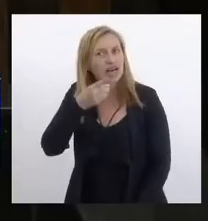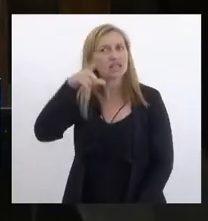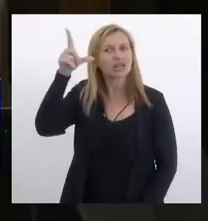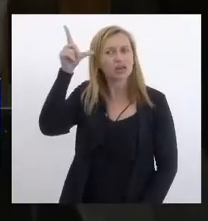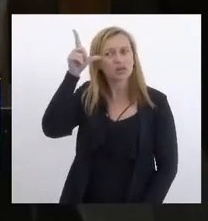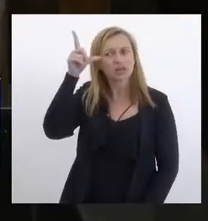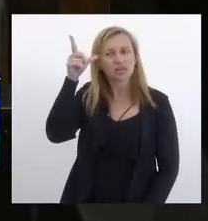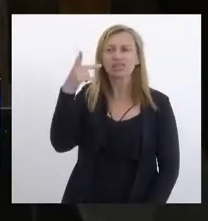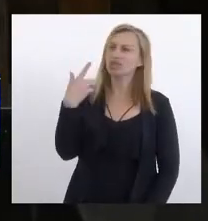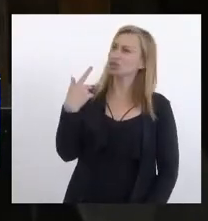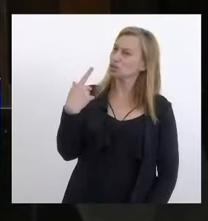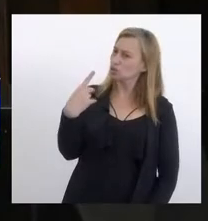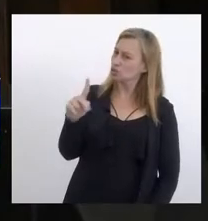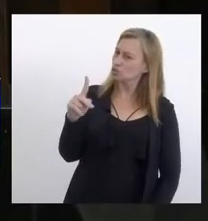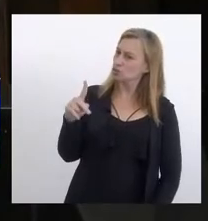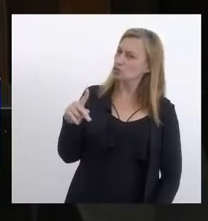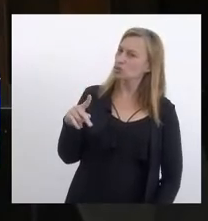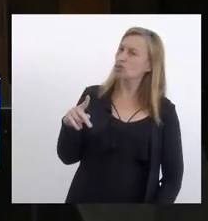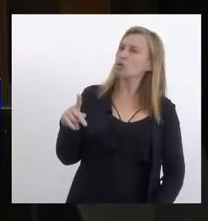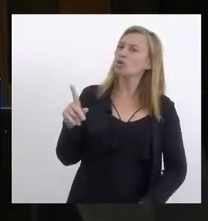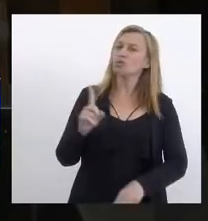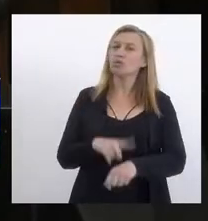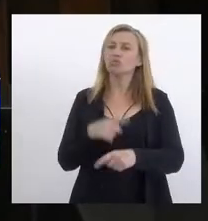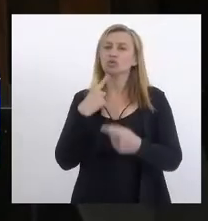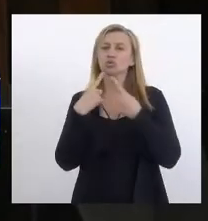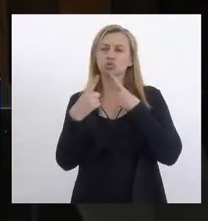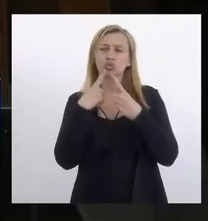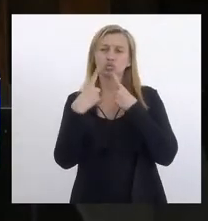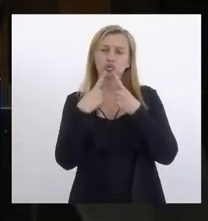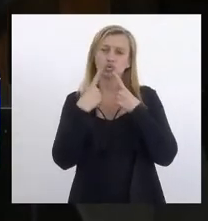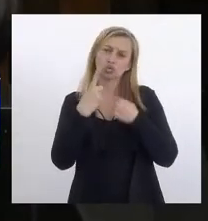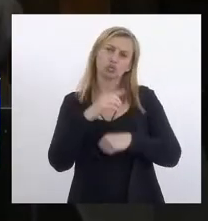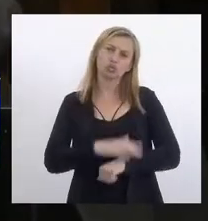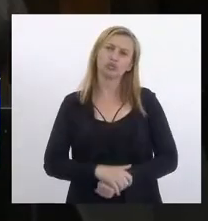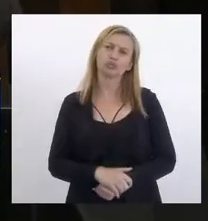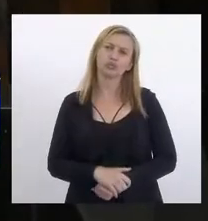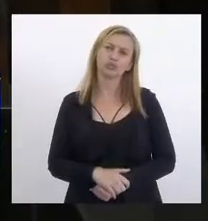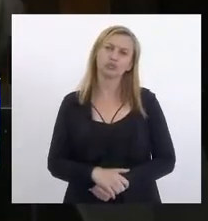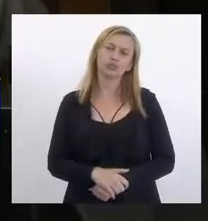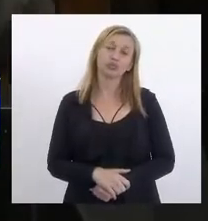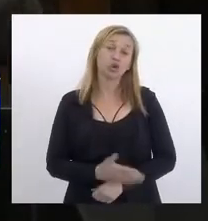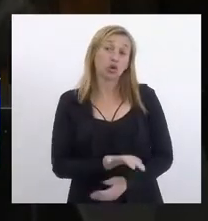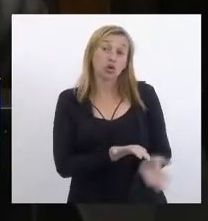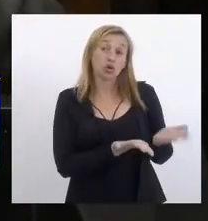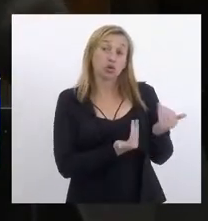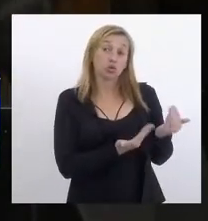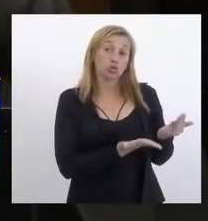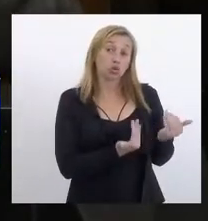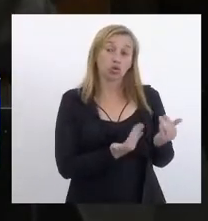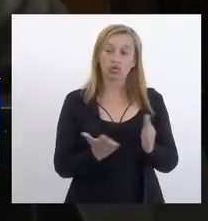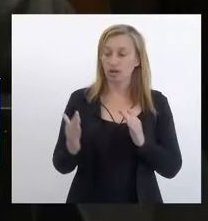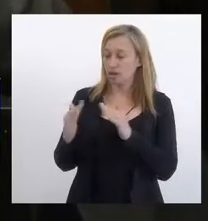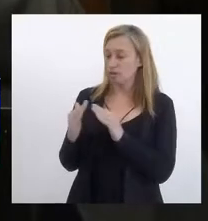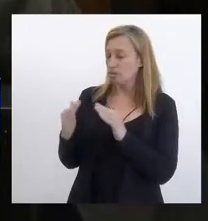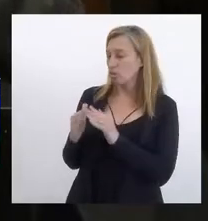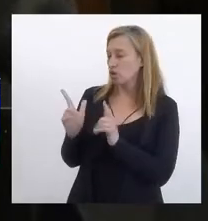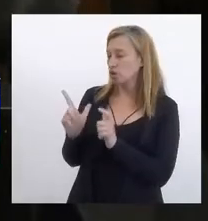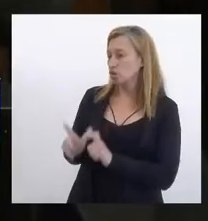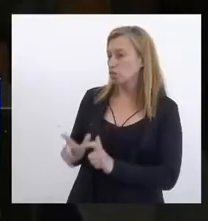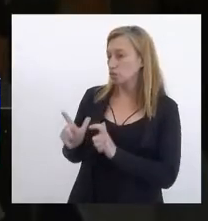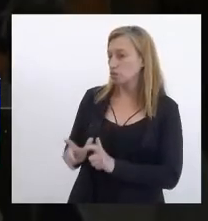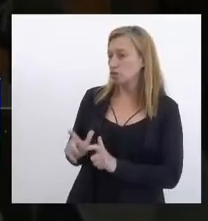na sua esteira de debate, que a juventude moradora